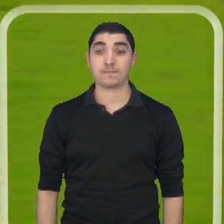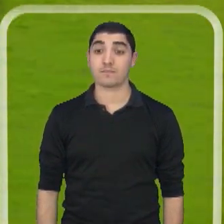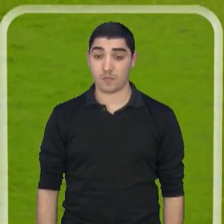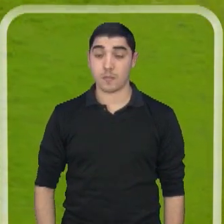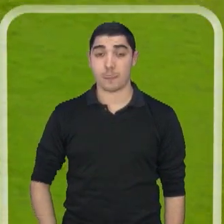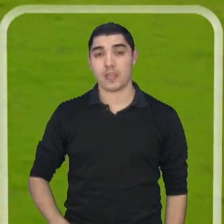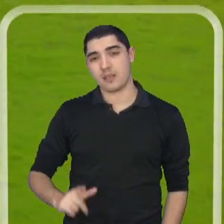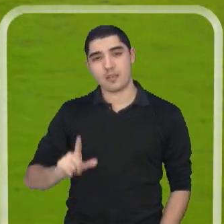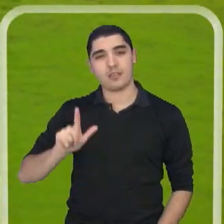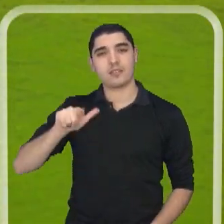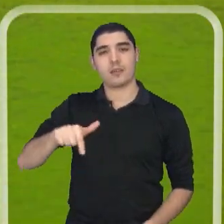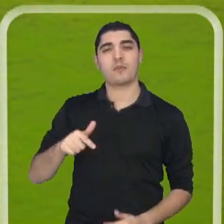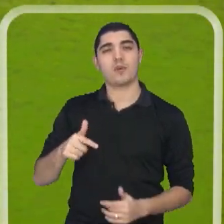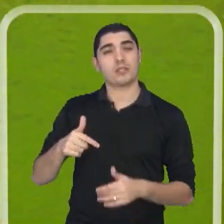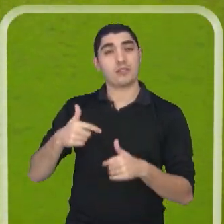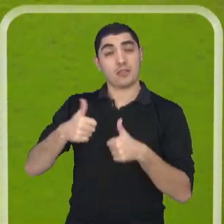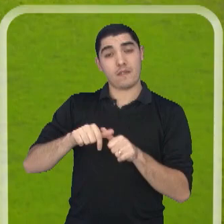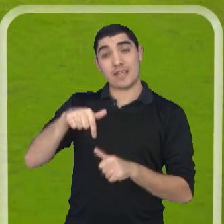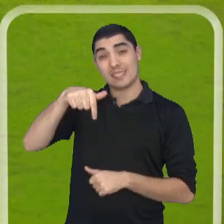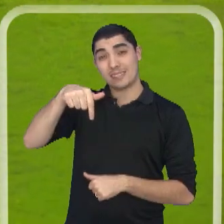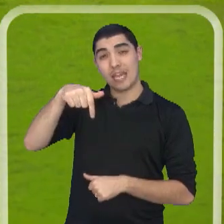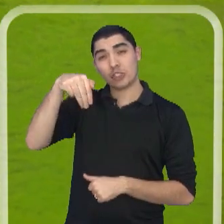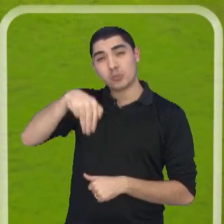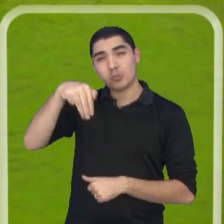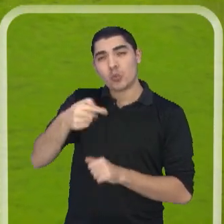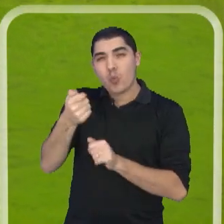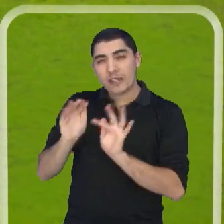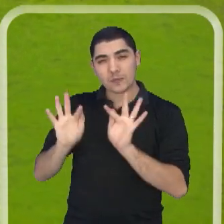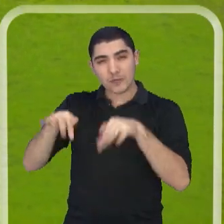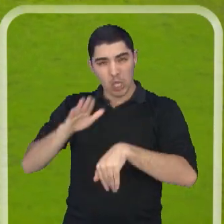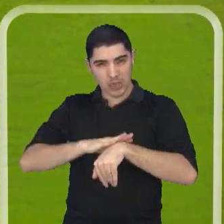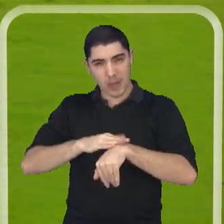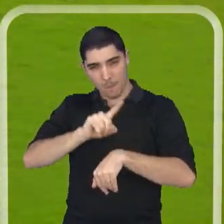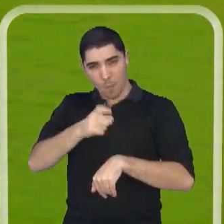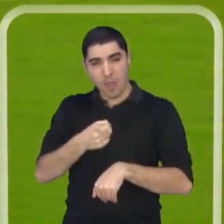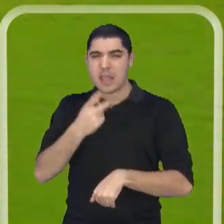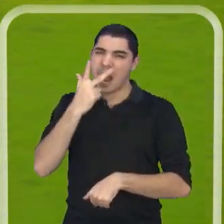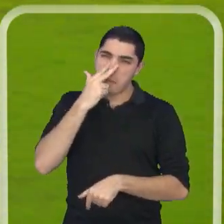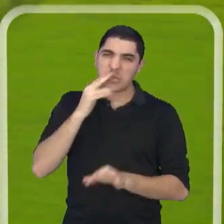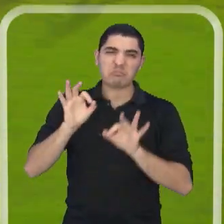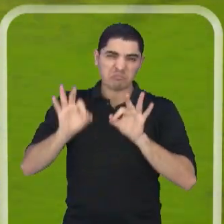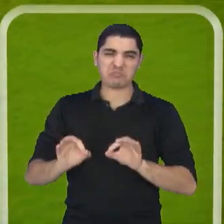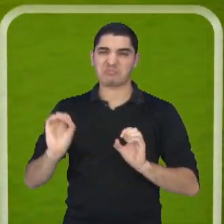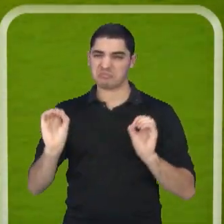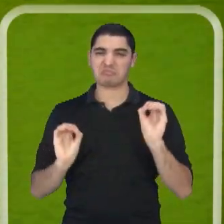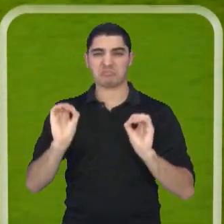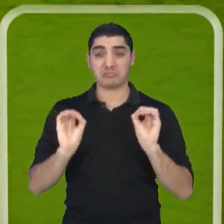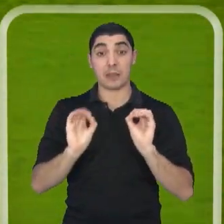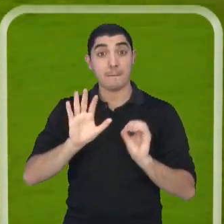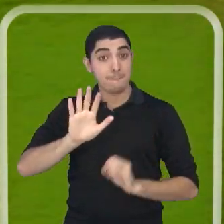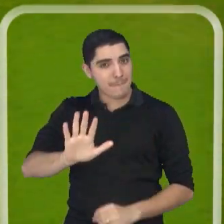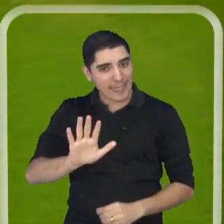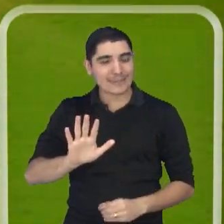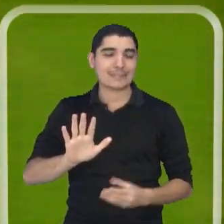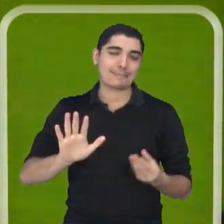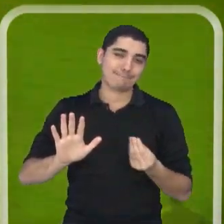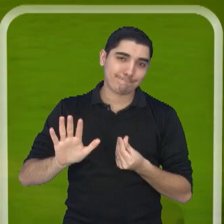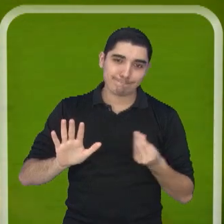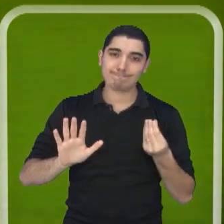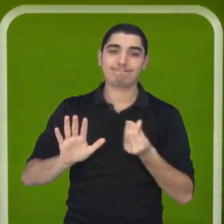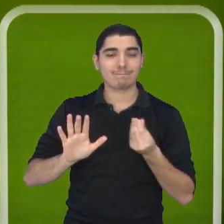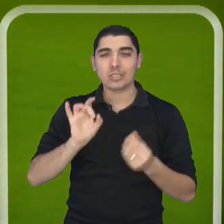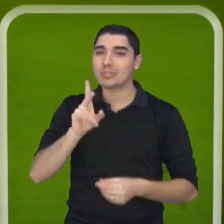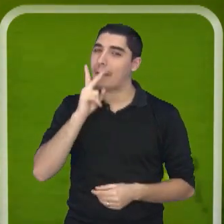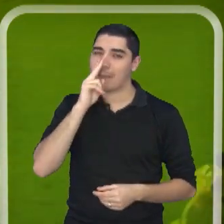Após levantar a placa de 7 minutos de acréscimos, a partida parecia que encaminharia para o empate. Pois é, parecia.